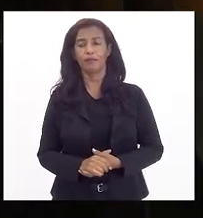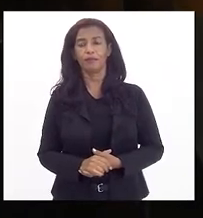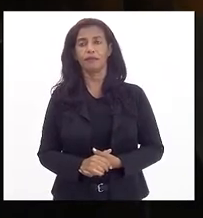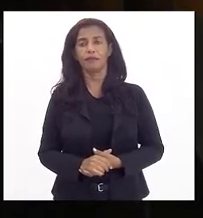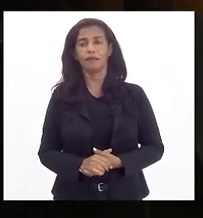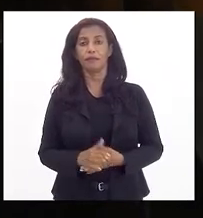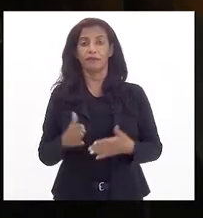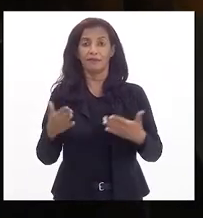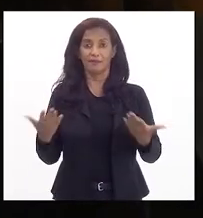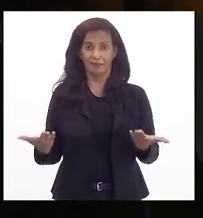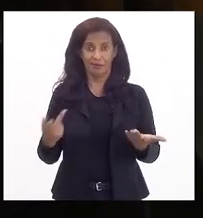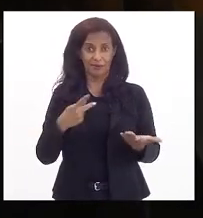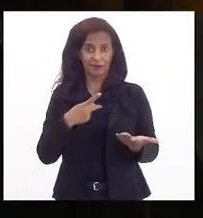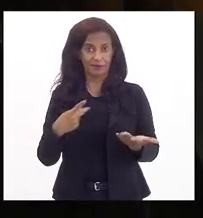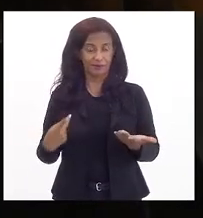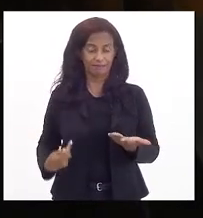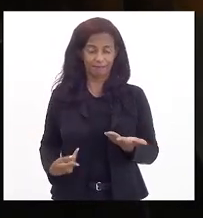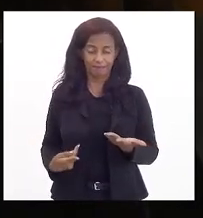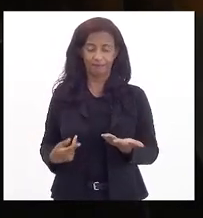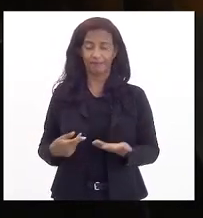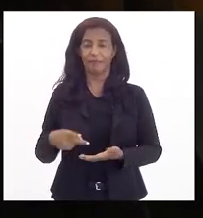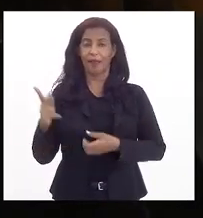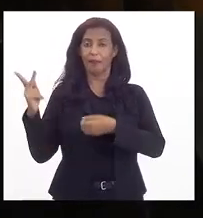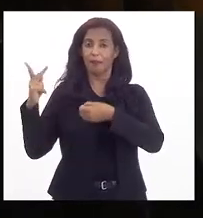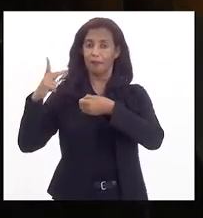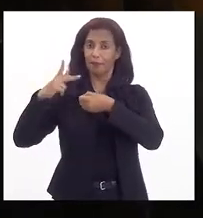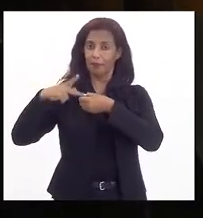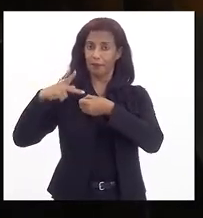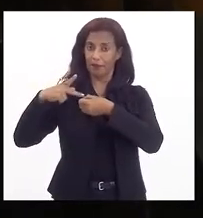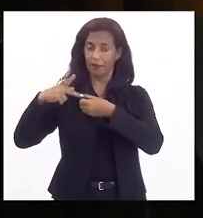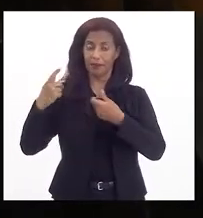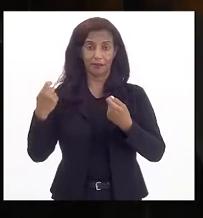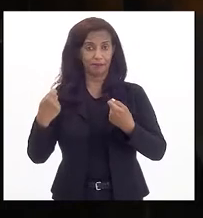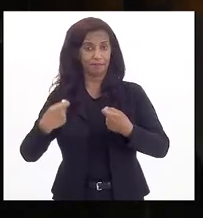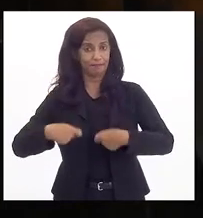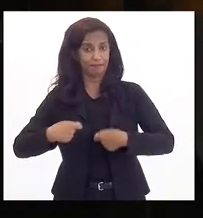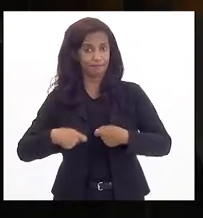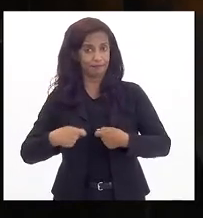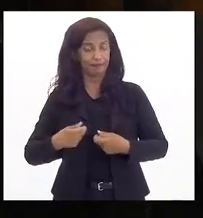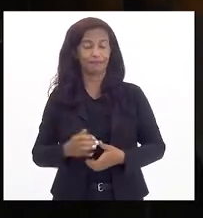presidente, a Petrobras deveria ser